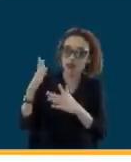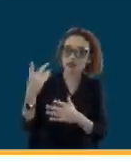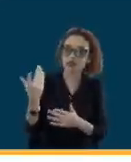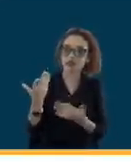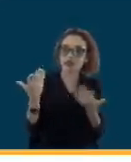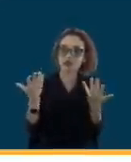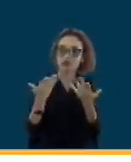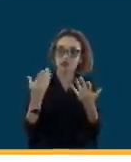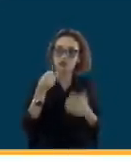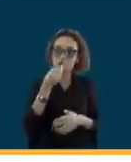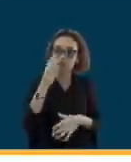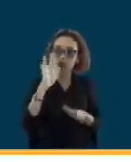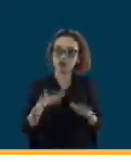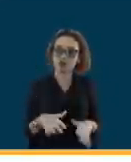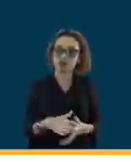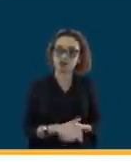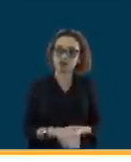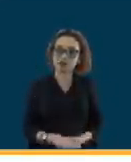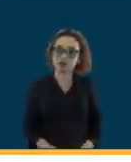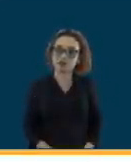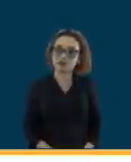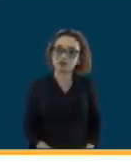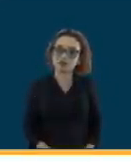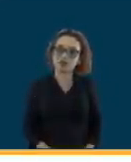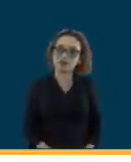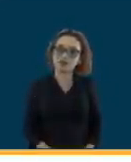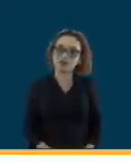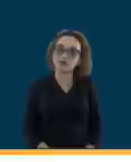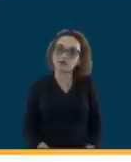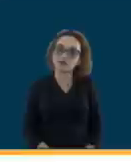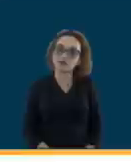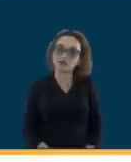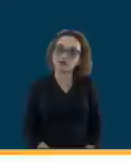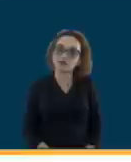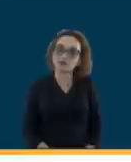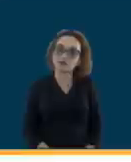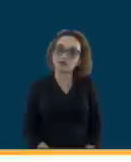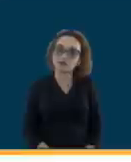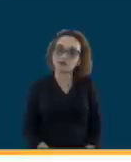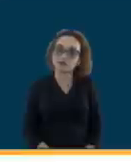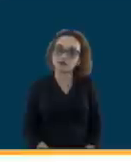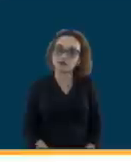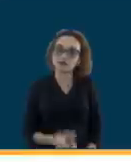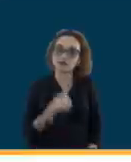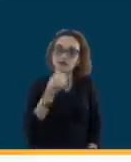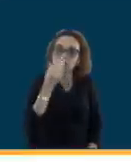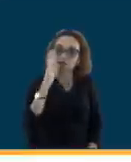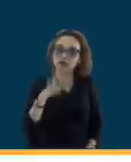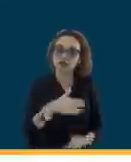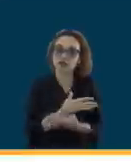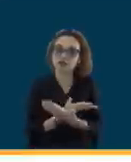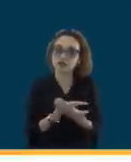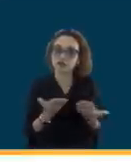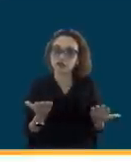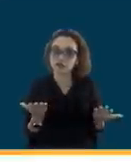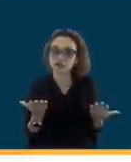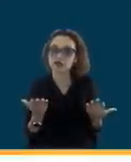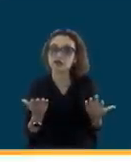tarde. Boa tarde. Saudações a todos, né? Um especial